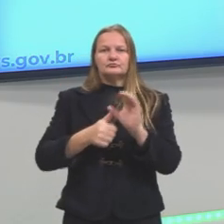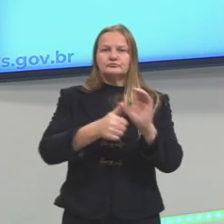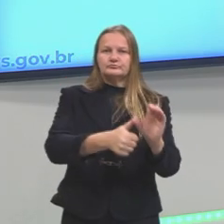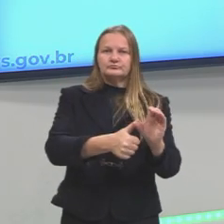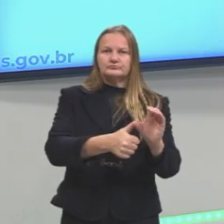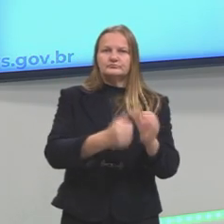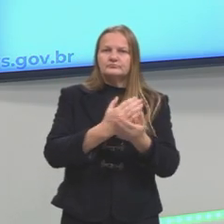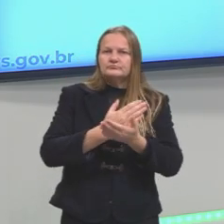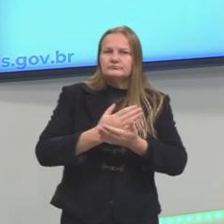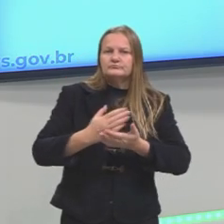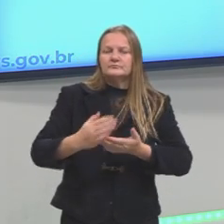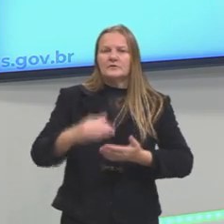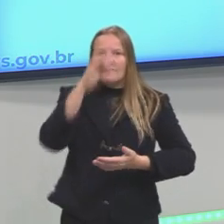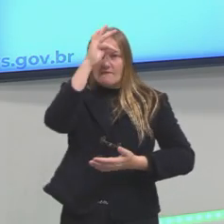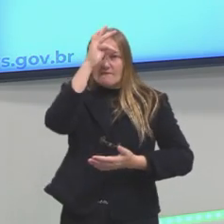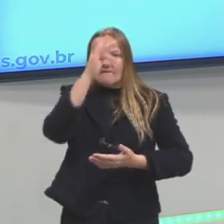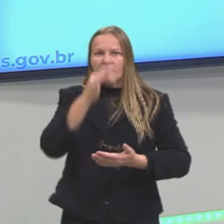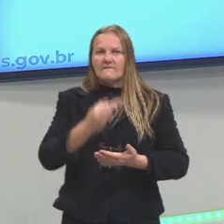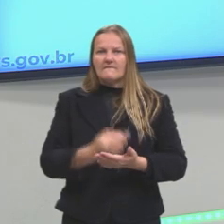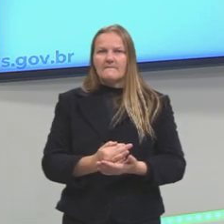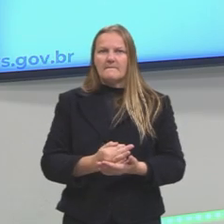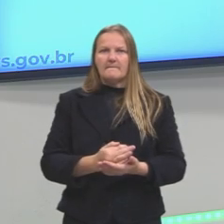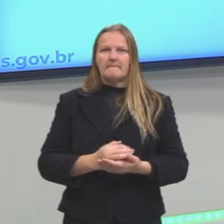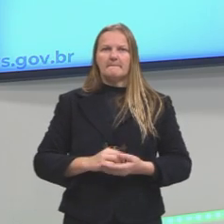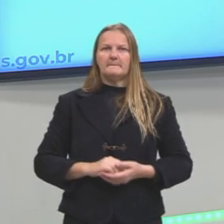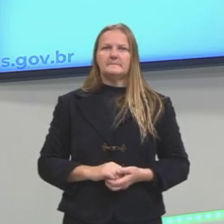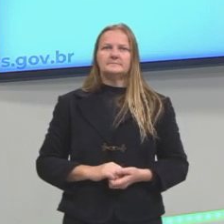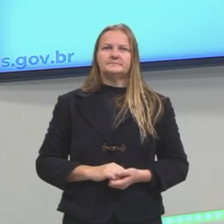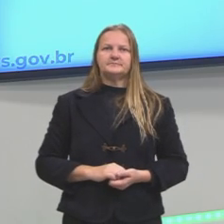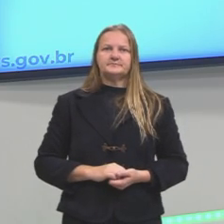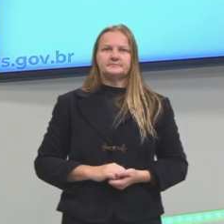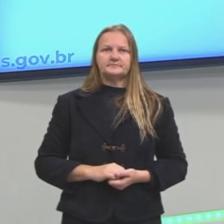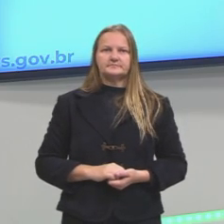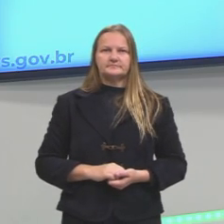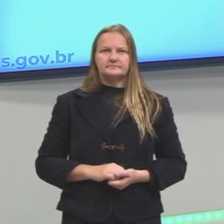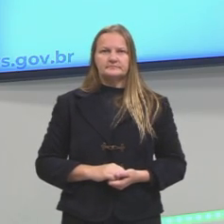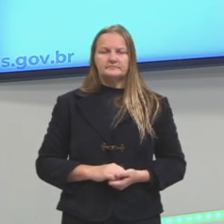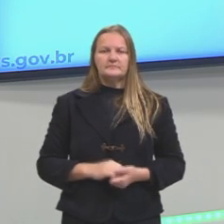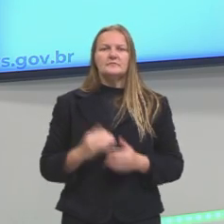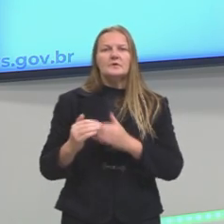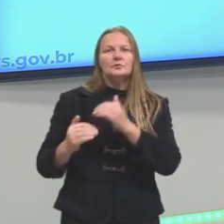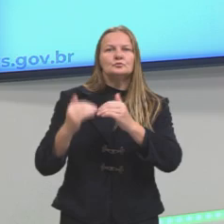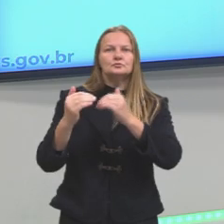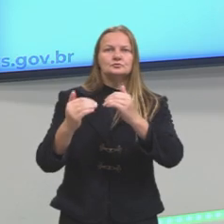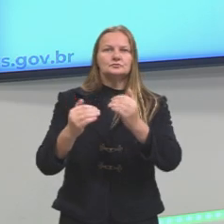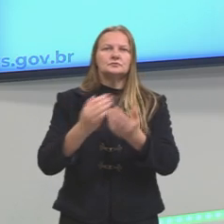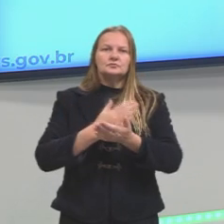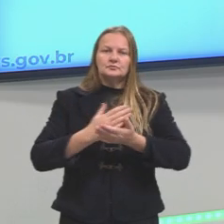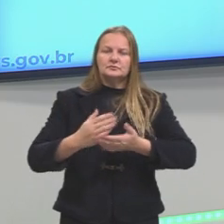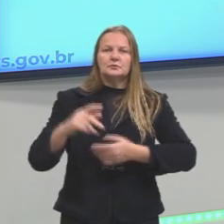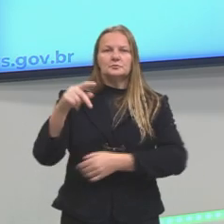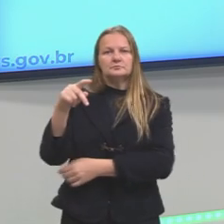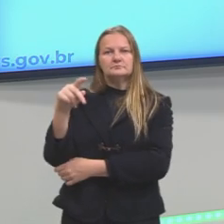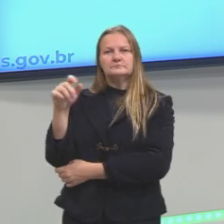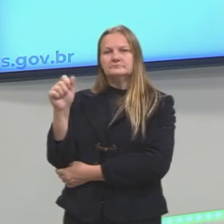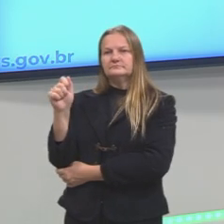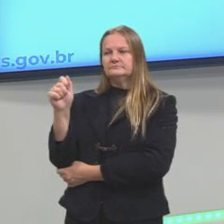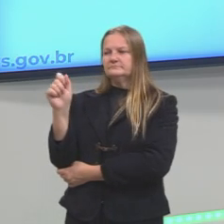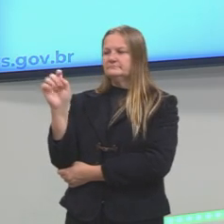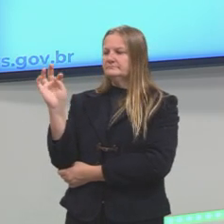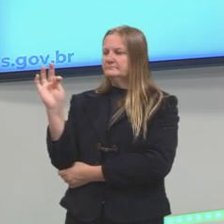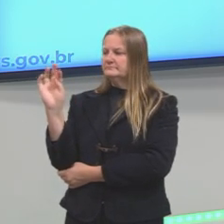a partir da fé que nós vamos ver na sequência né esse processo então começa com a patrística são os